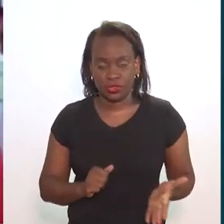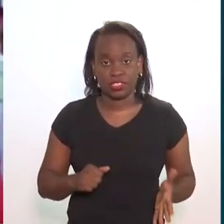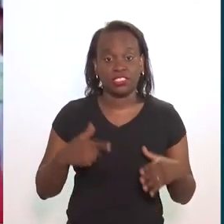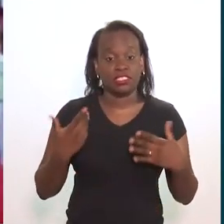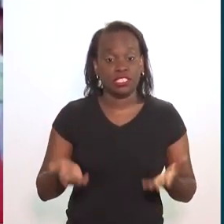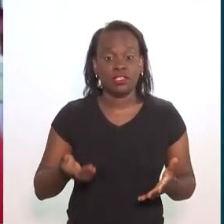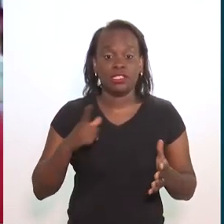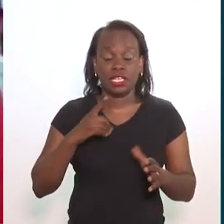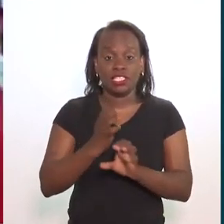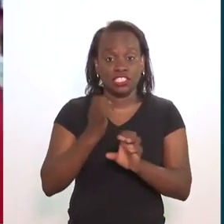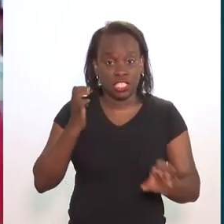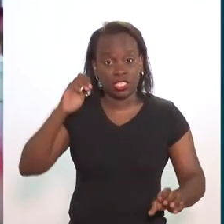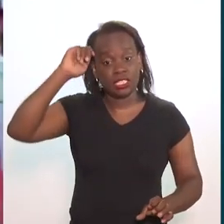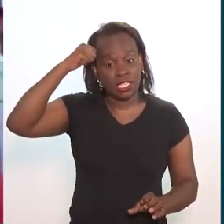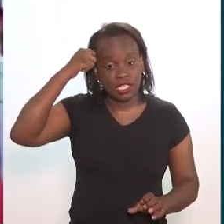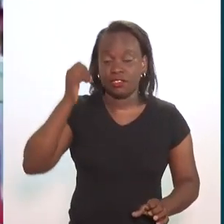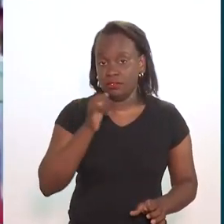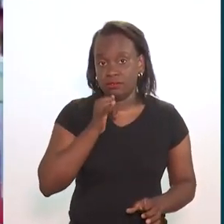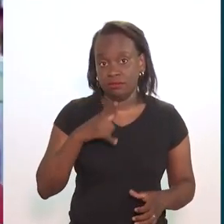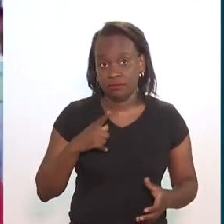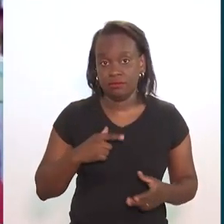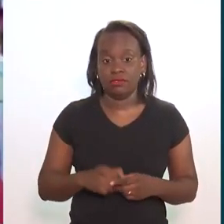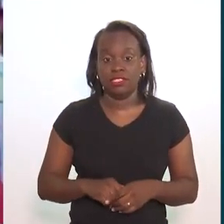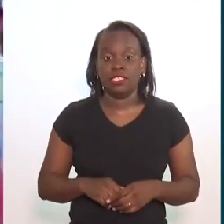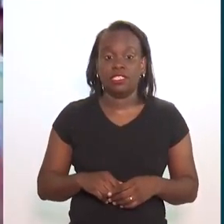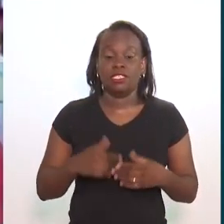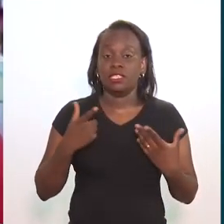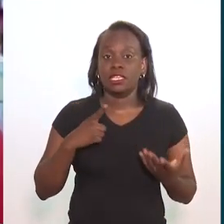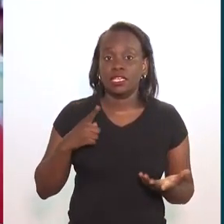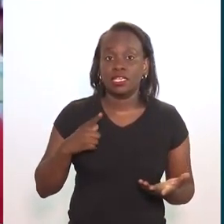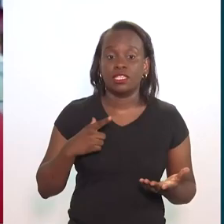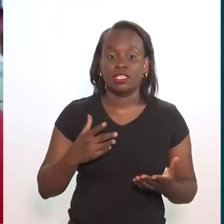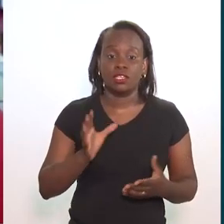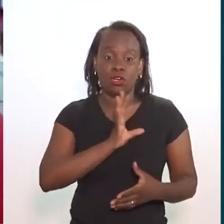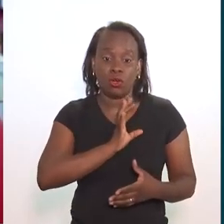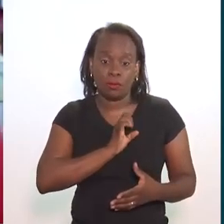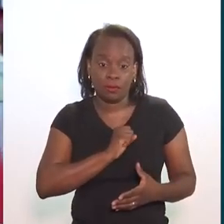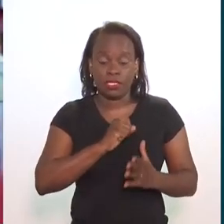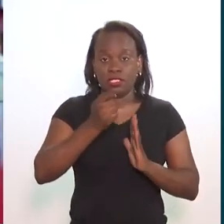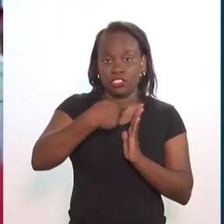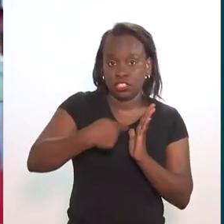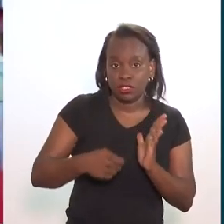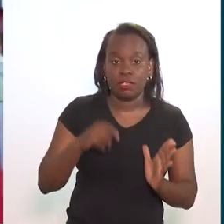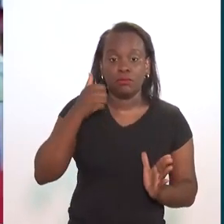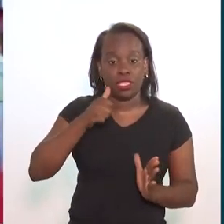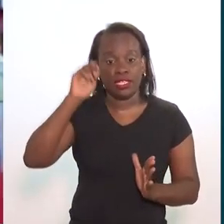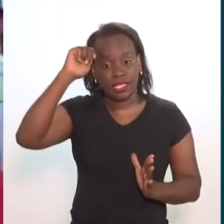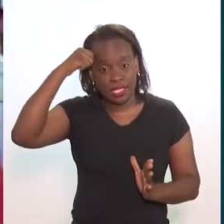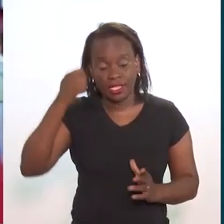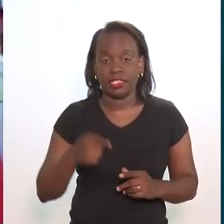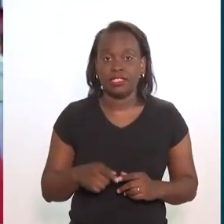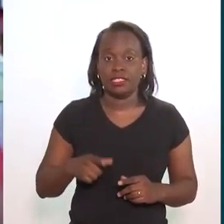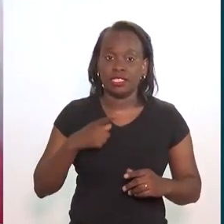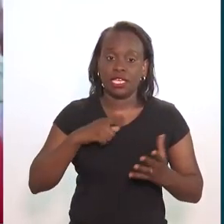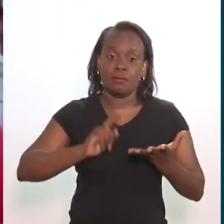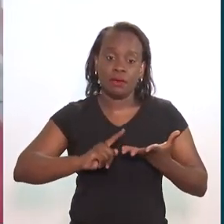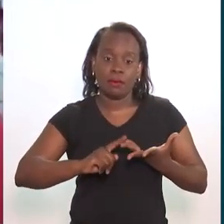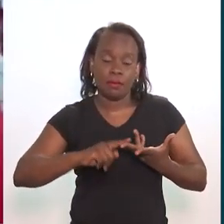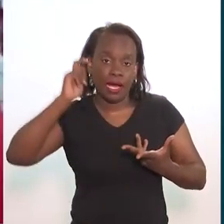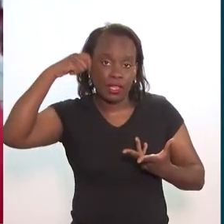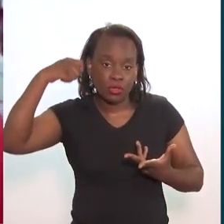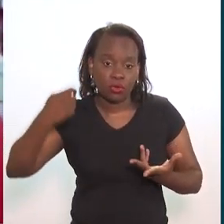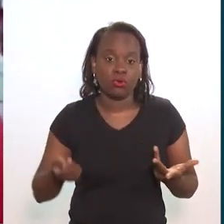omitidos. Então, tem engenheiro negro, por exemplo. Tem romancista negra, por exemplo, tem tais e